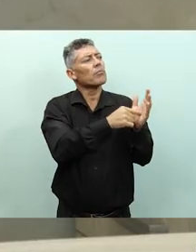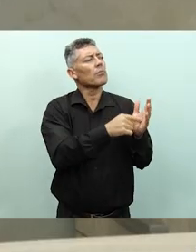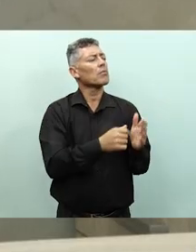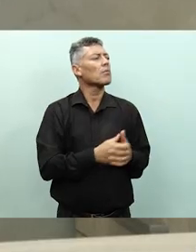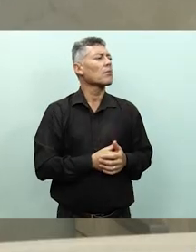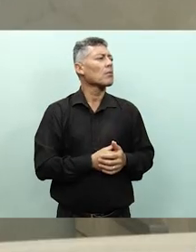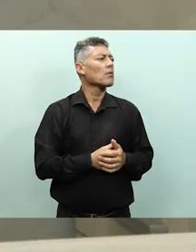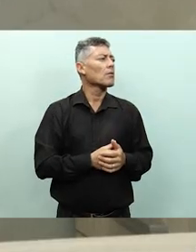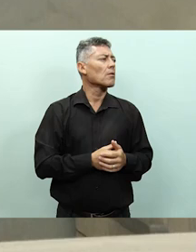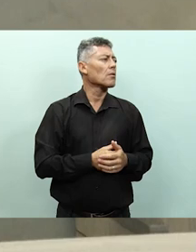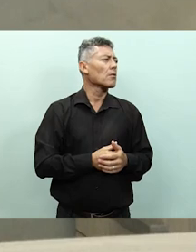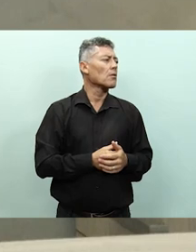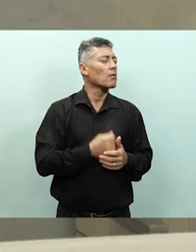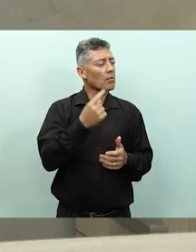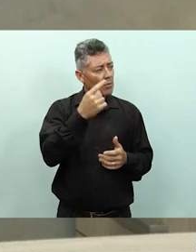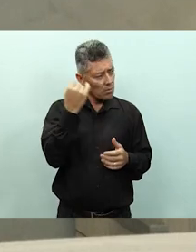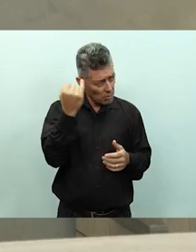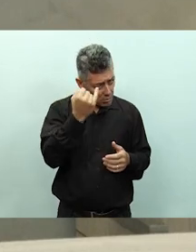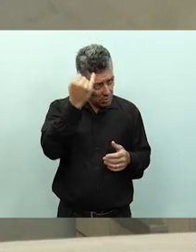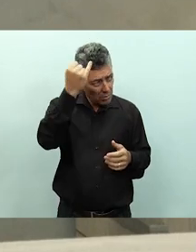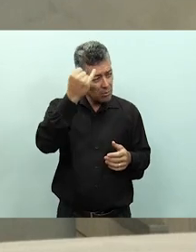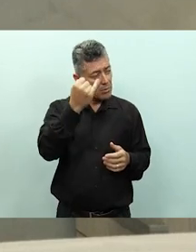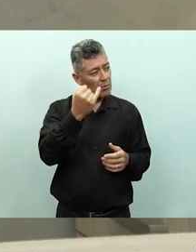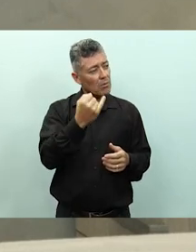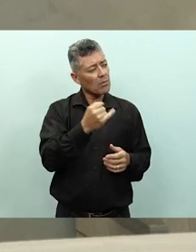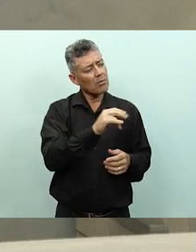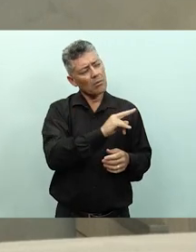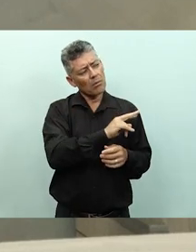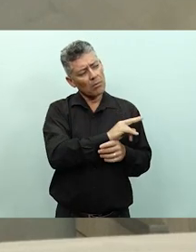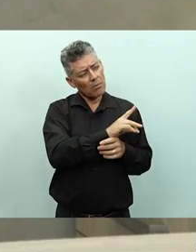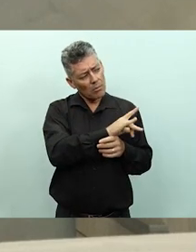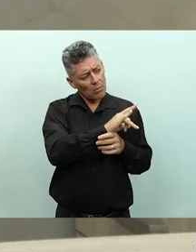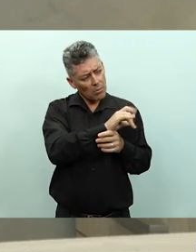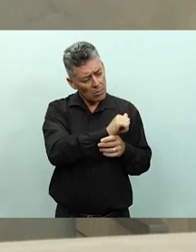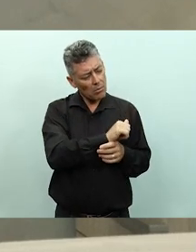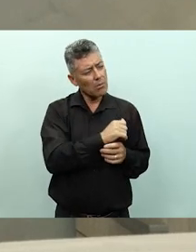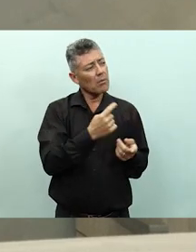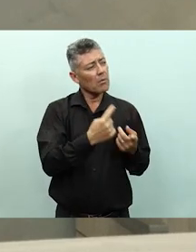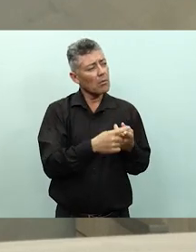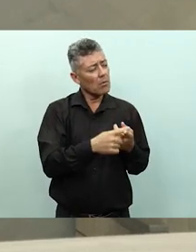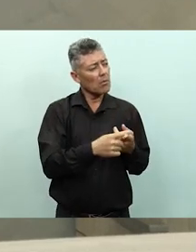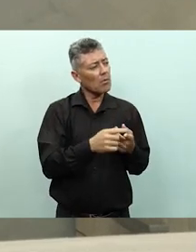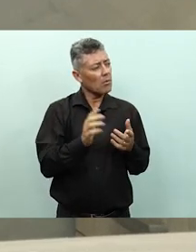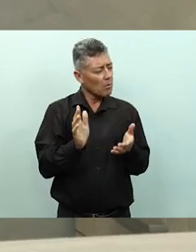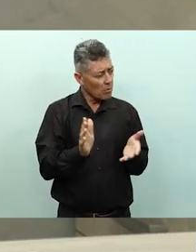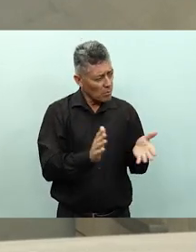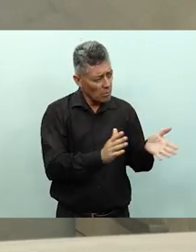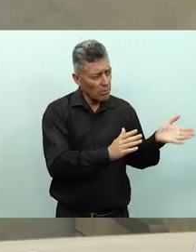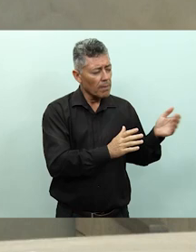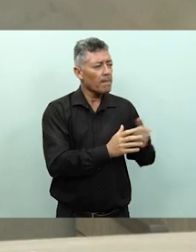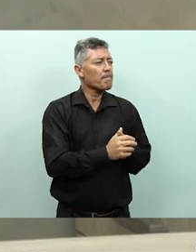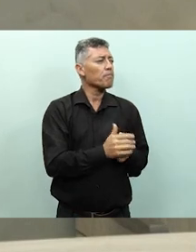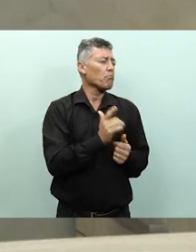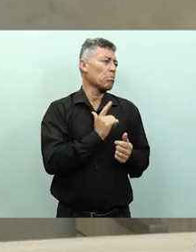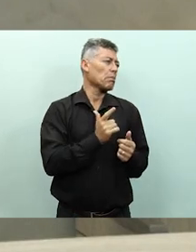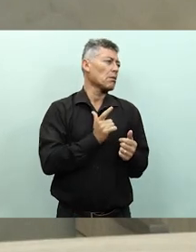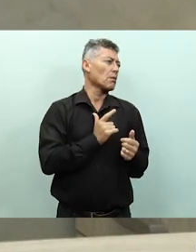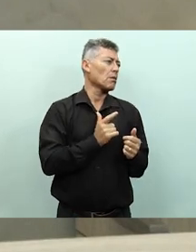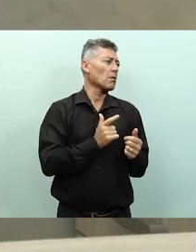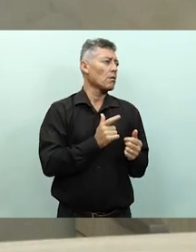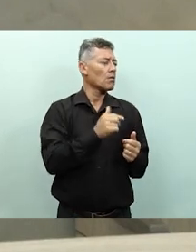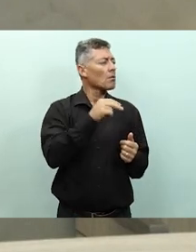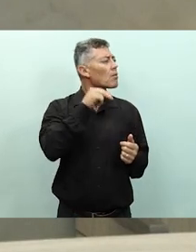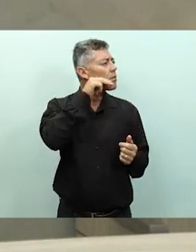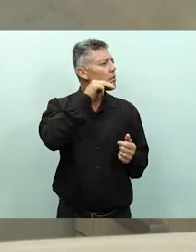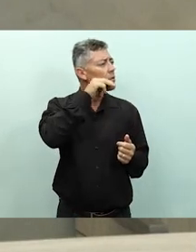né, bastante importante na carreira de Vilma, porque ela passa a ter uma relação com